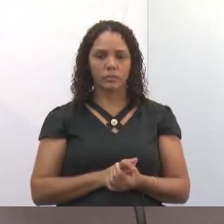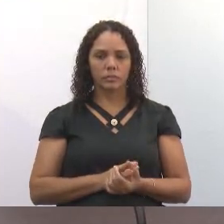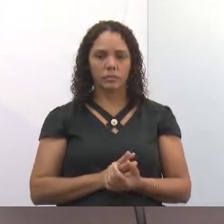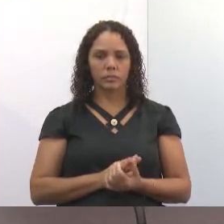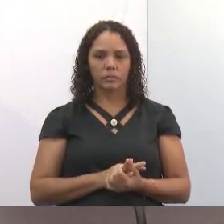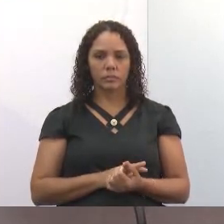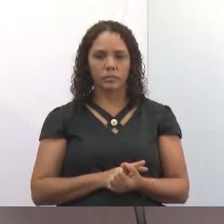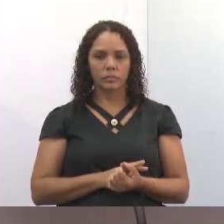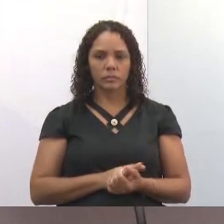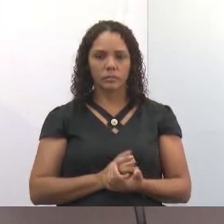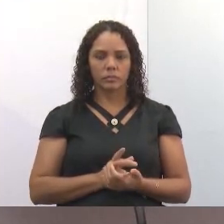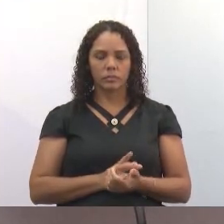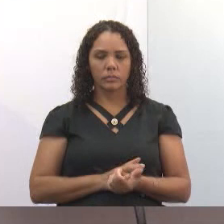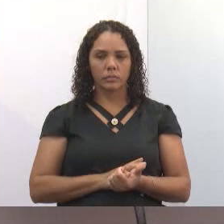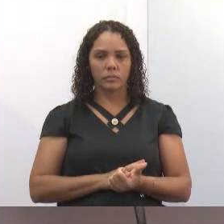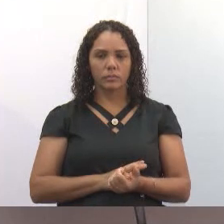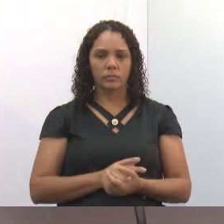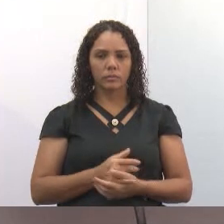Substituiu.